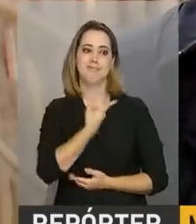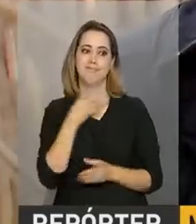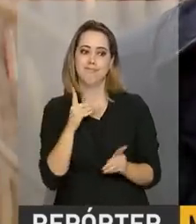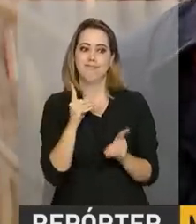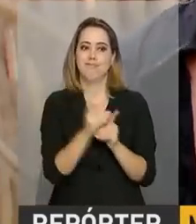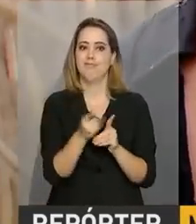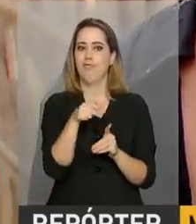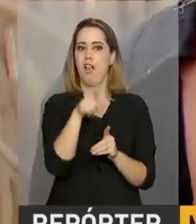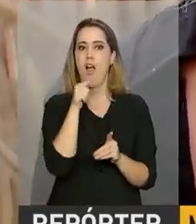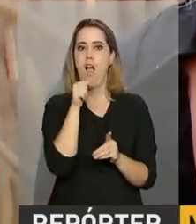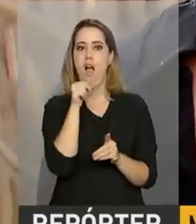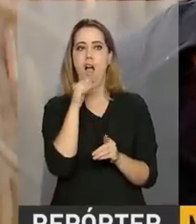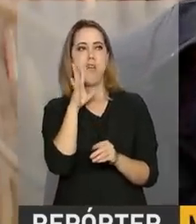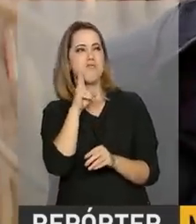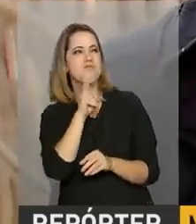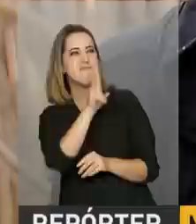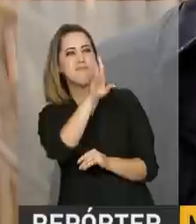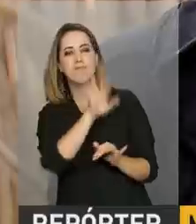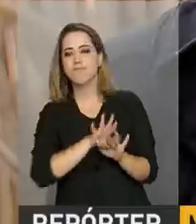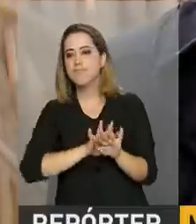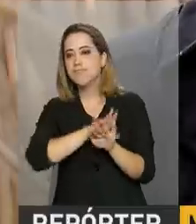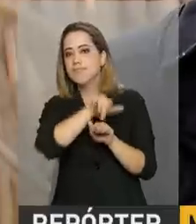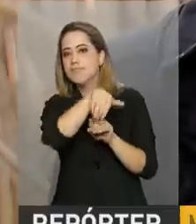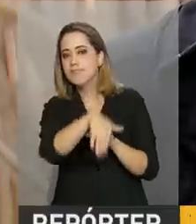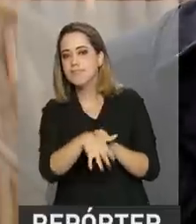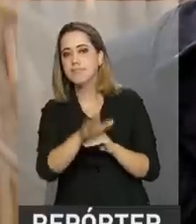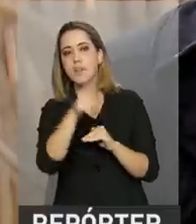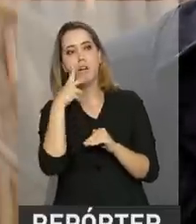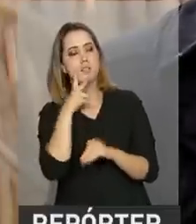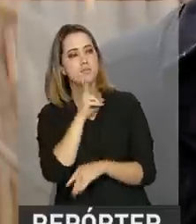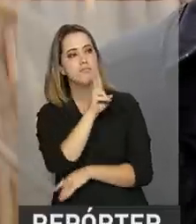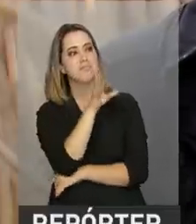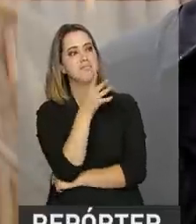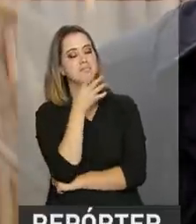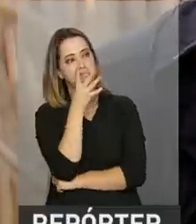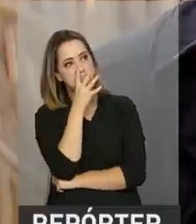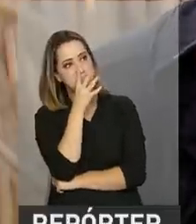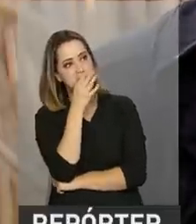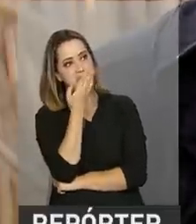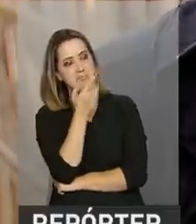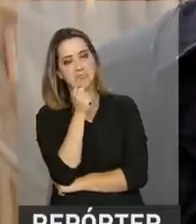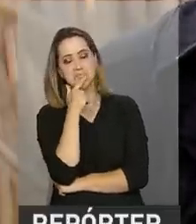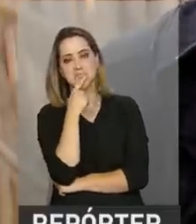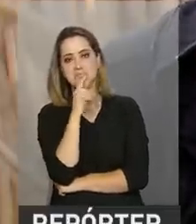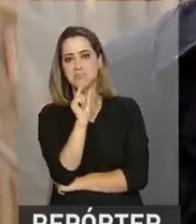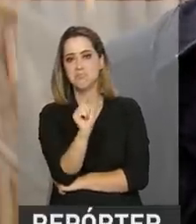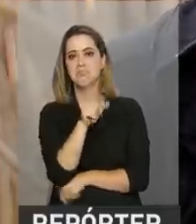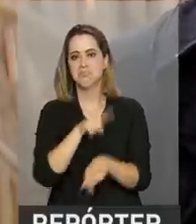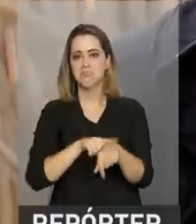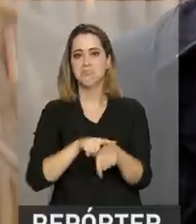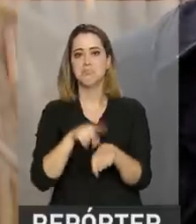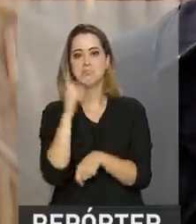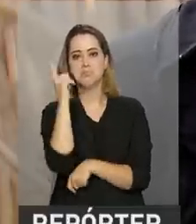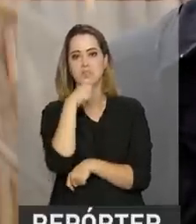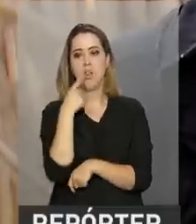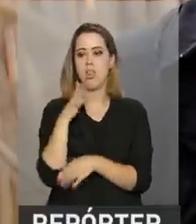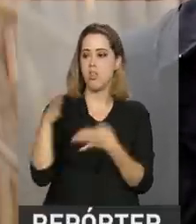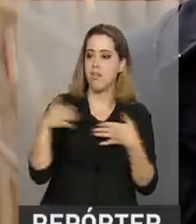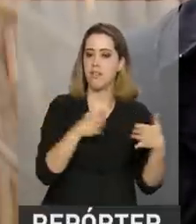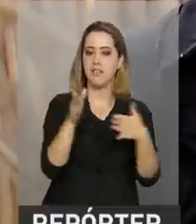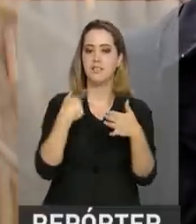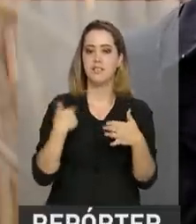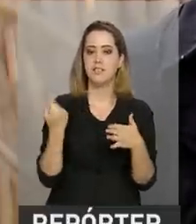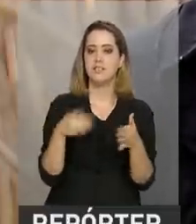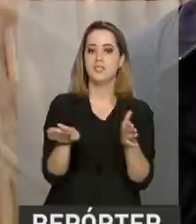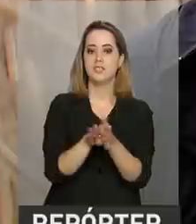encontrar ela em cima do alto, aí demoramos, olhamos um pedacinho, aí ela seguiu para lá, nós viemos